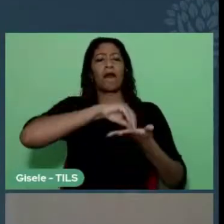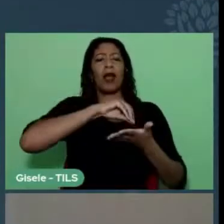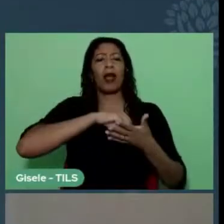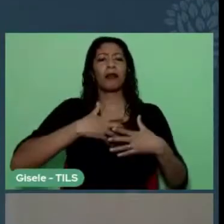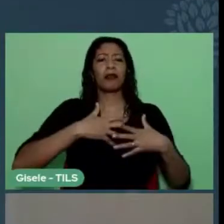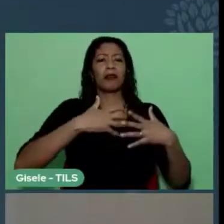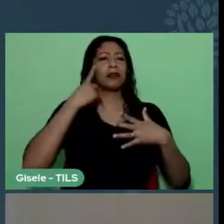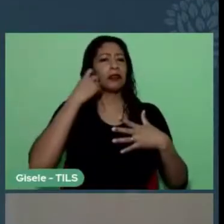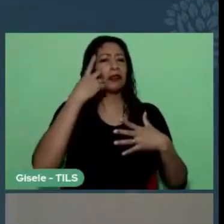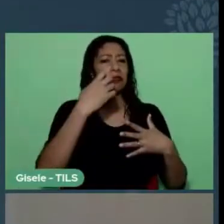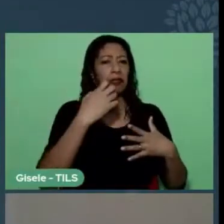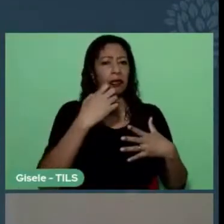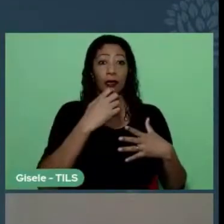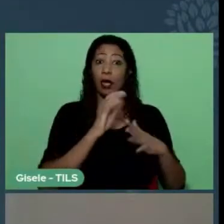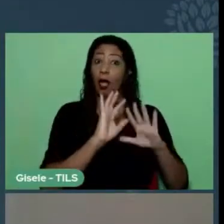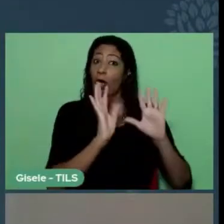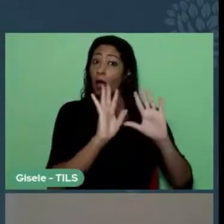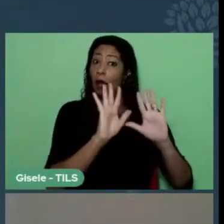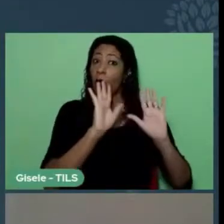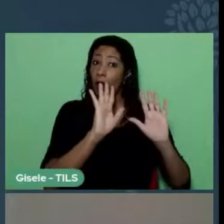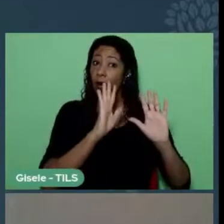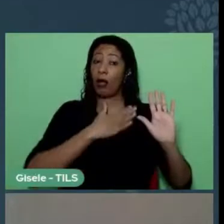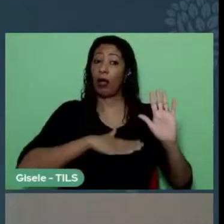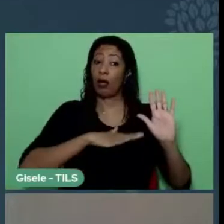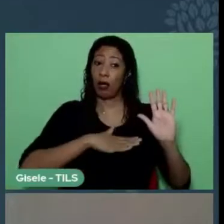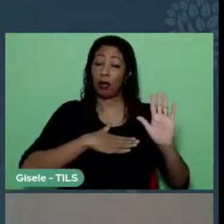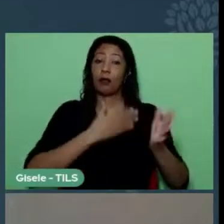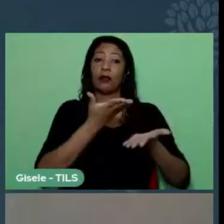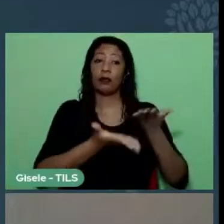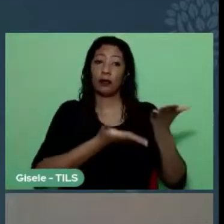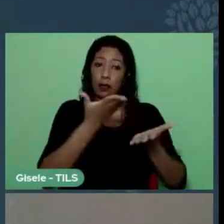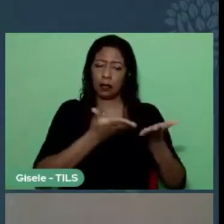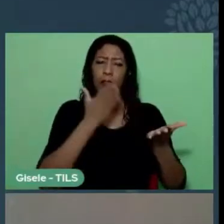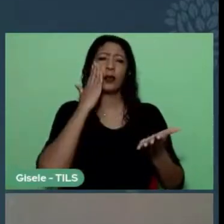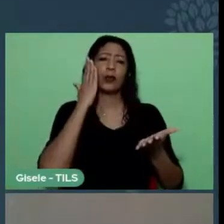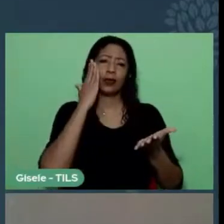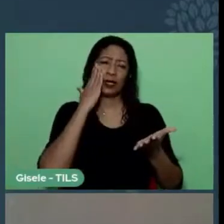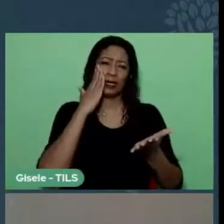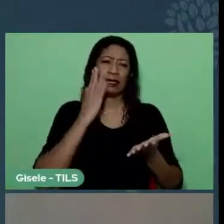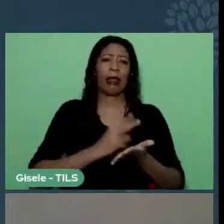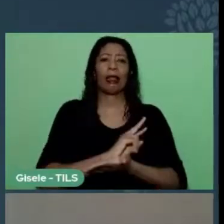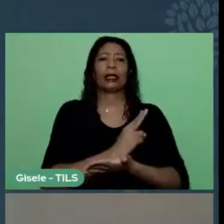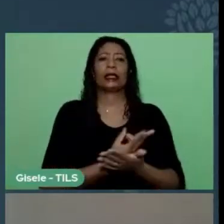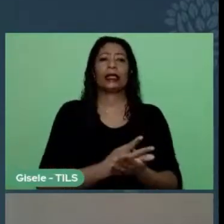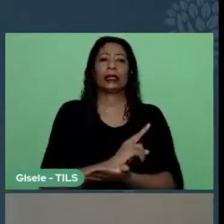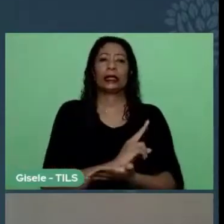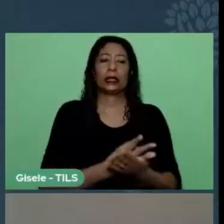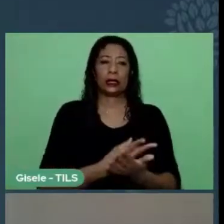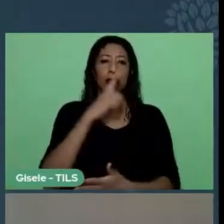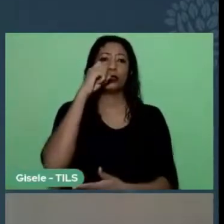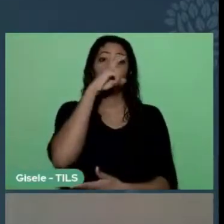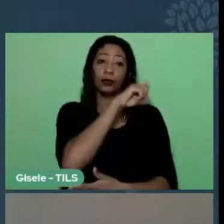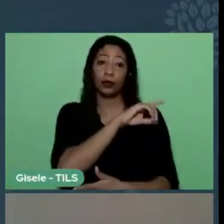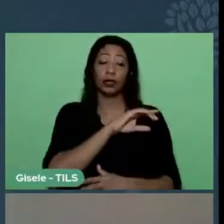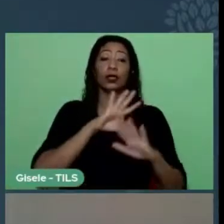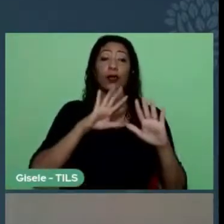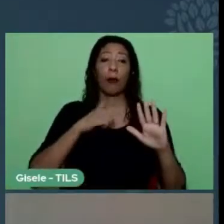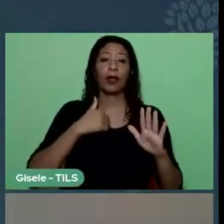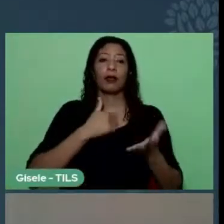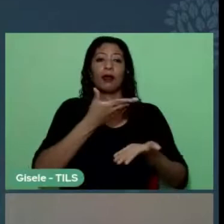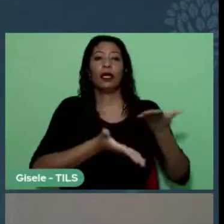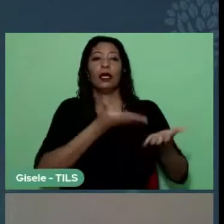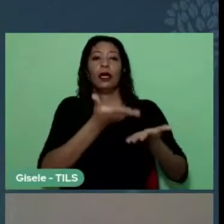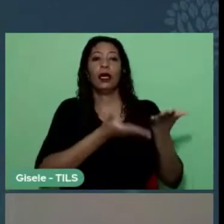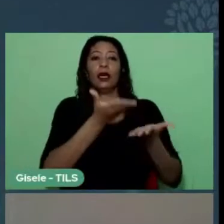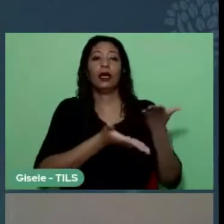peito? Não é isso que eu estou dizendo. A gente vai tratar, até porque a gente sabe que isso é muito incômodo para todos os pacientes. Mas não adianta a gente só olhar